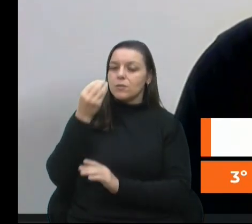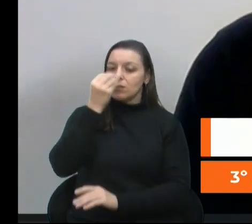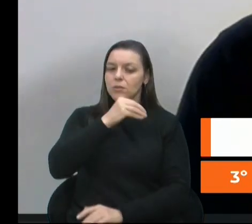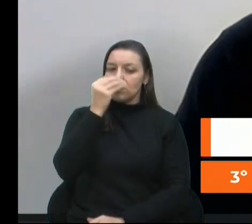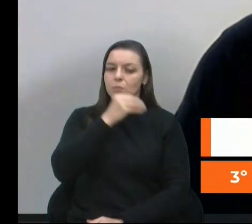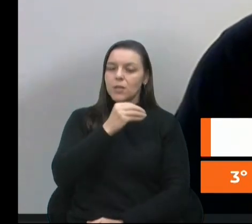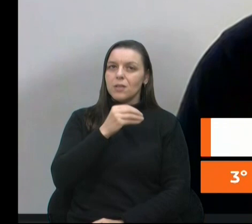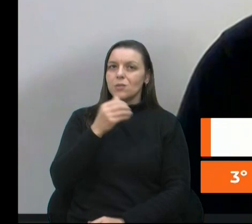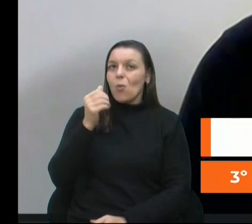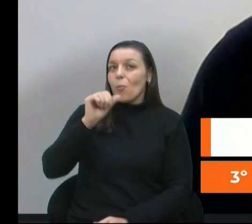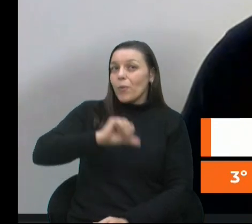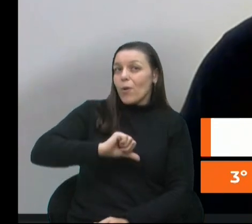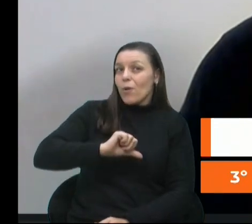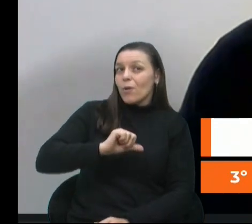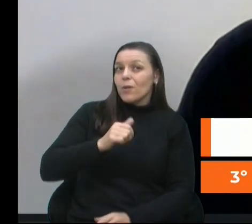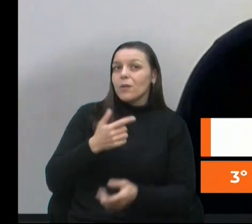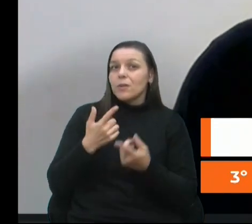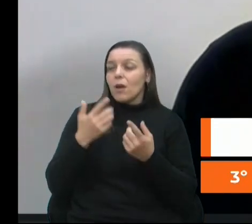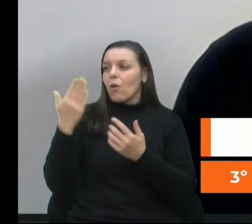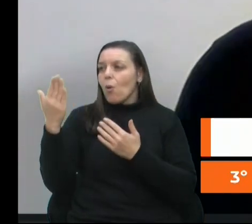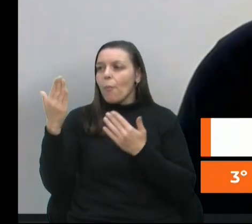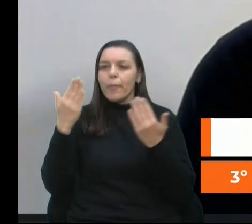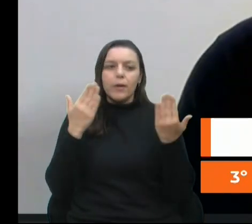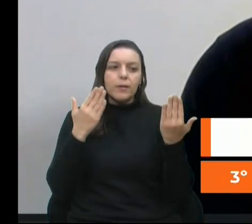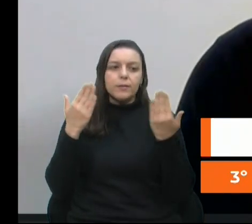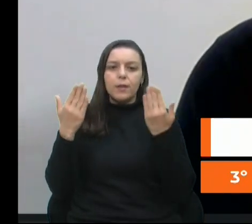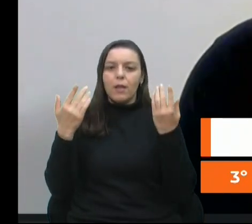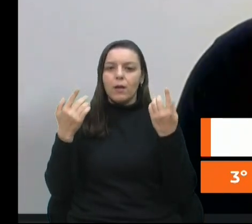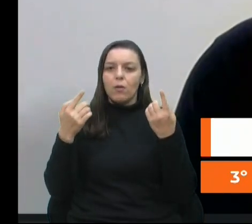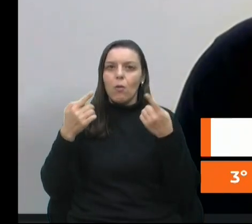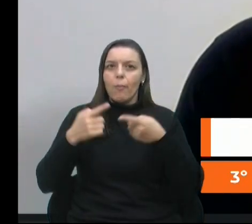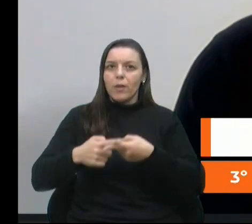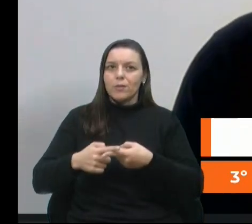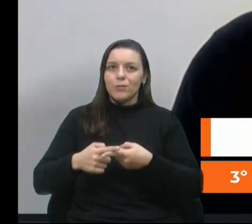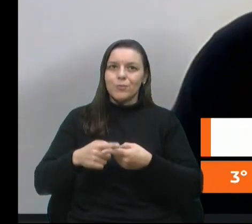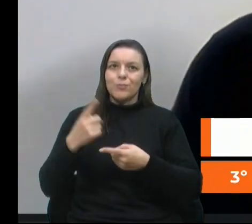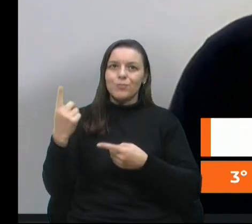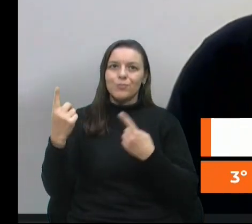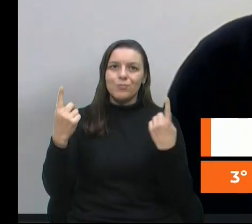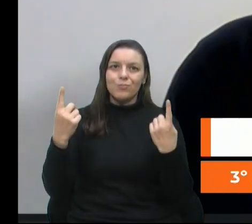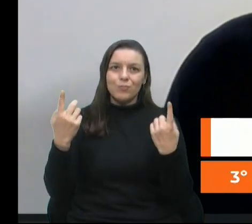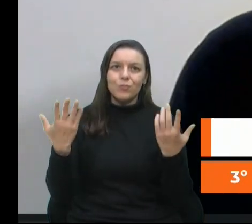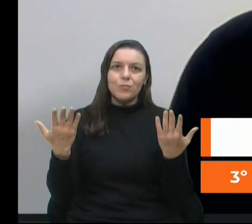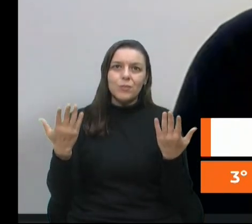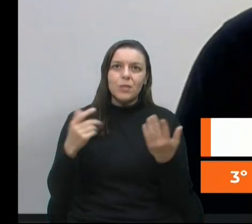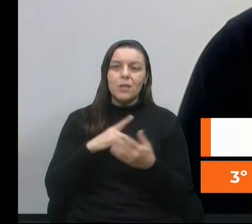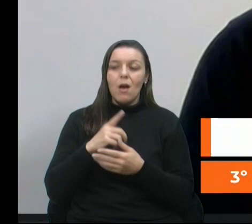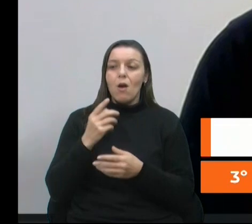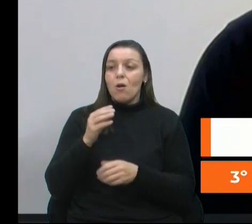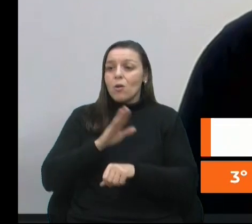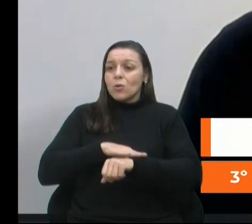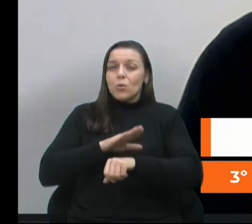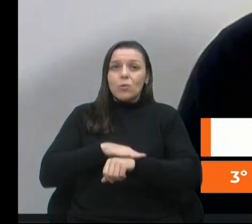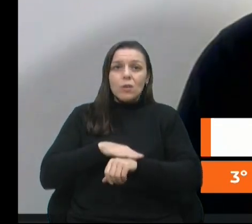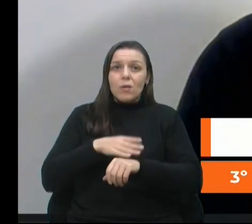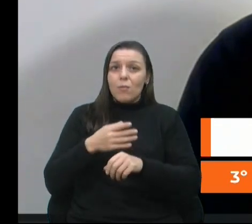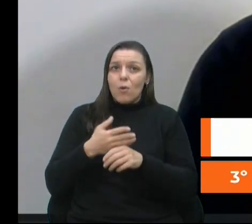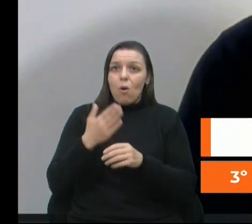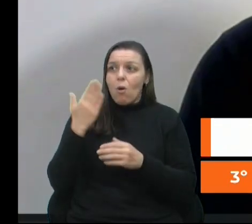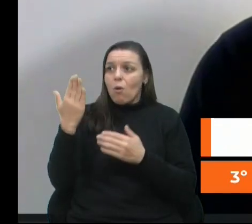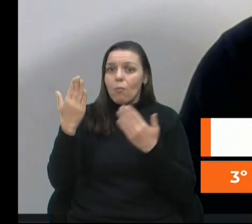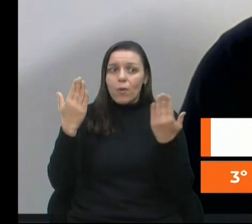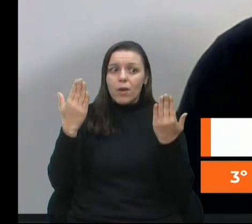pior, está o tempo inteiro comparando e competindo um com o outro. E a gente está o tempo inteiro sendo comparado